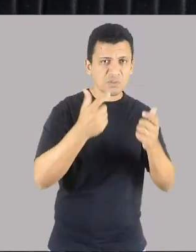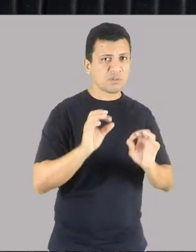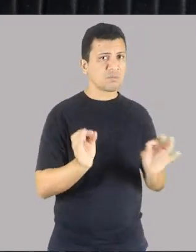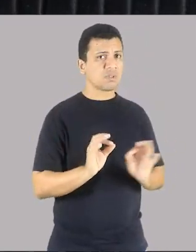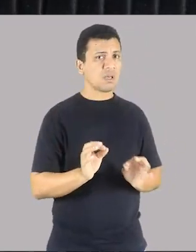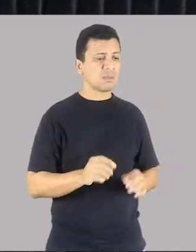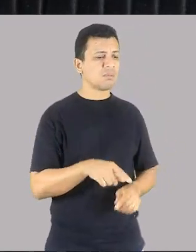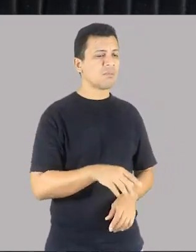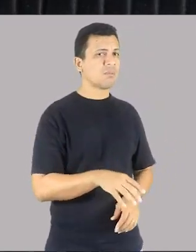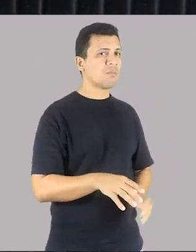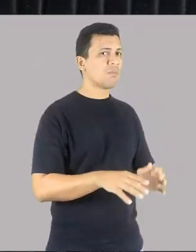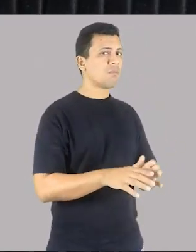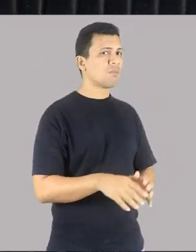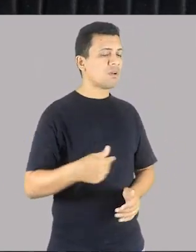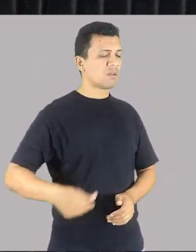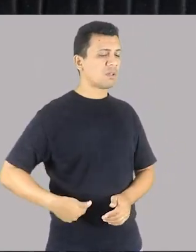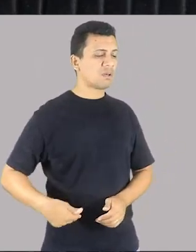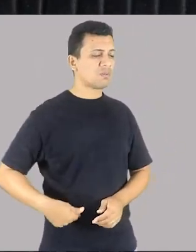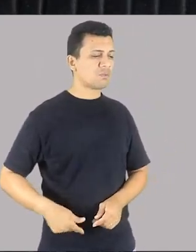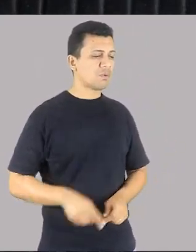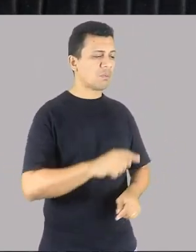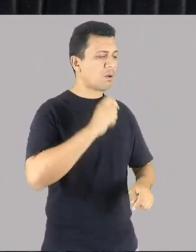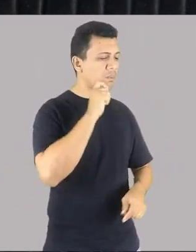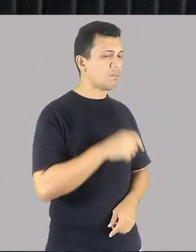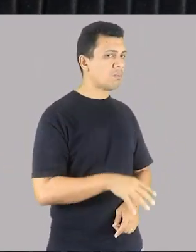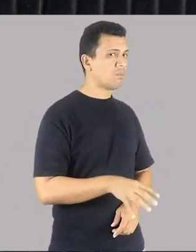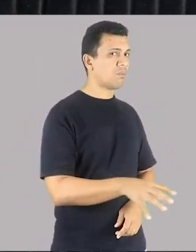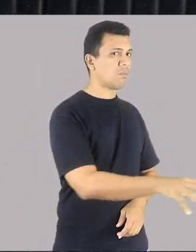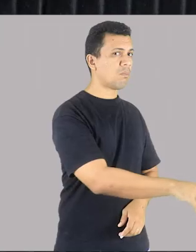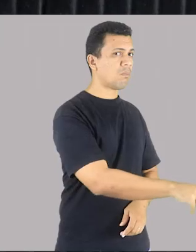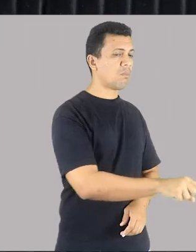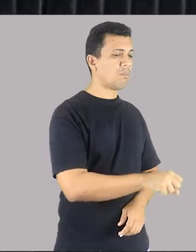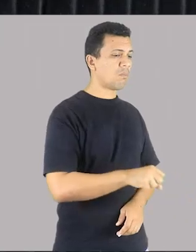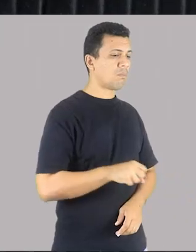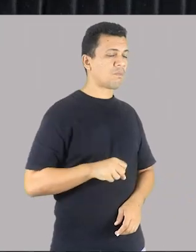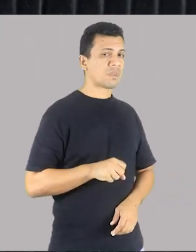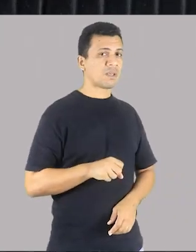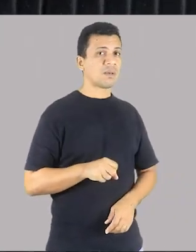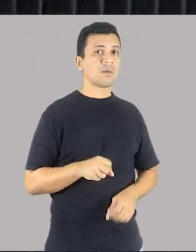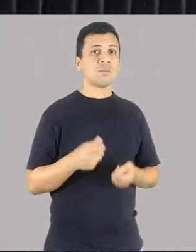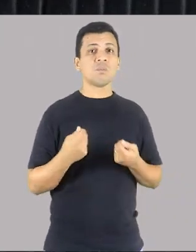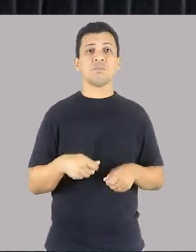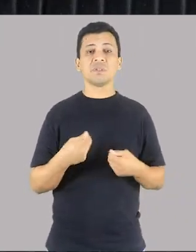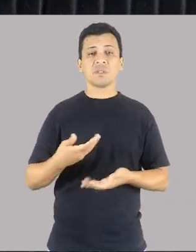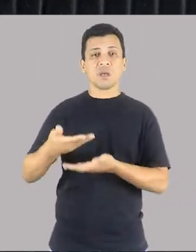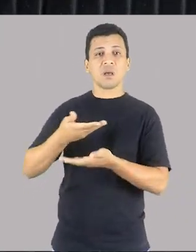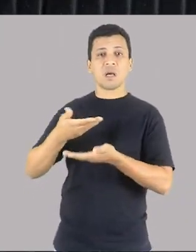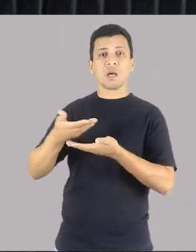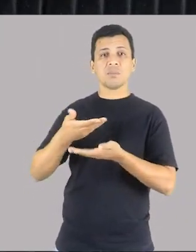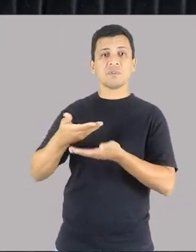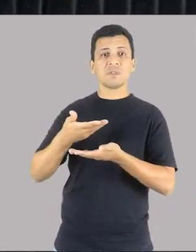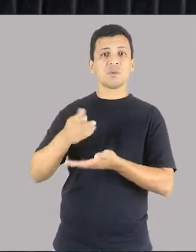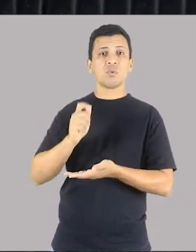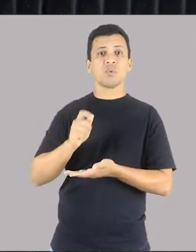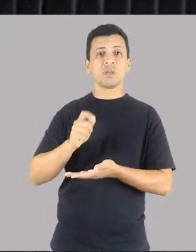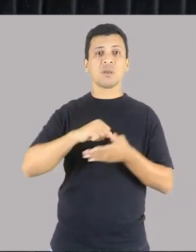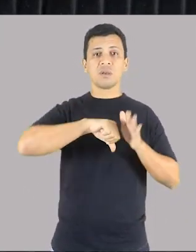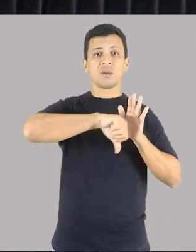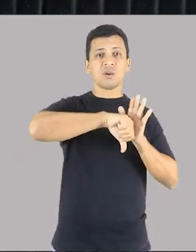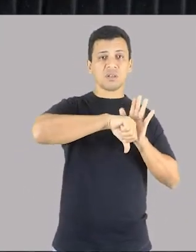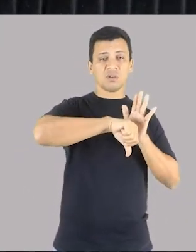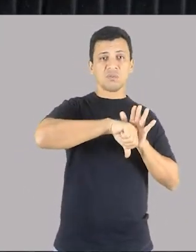é o caso dos crimes famélicos, ou seja, uma pessoa furta um pão, ali não há nem grave ameaça,